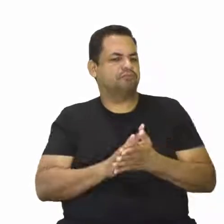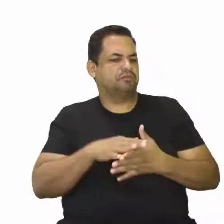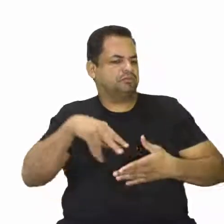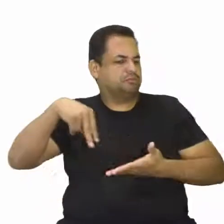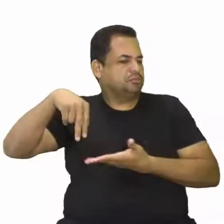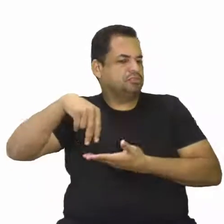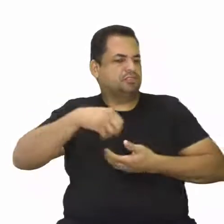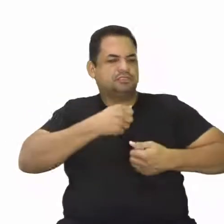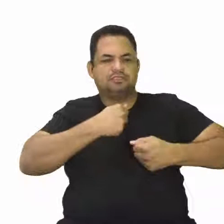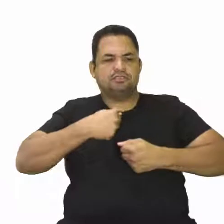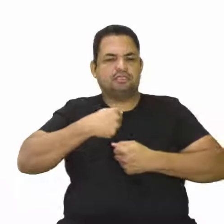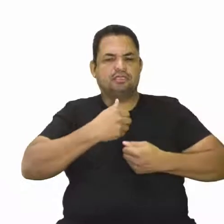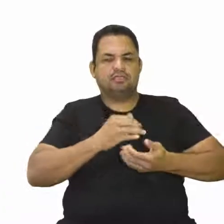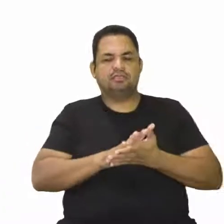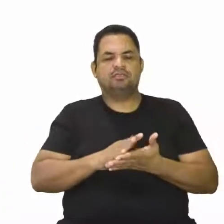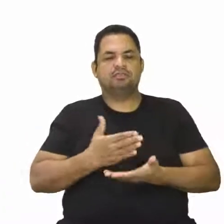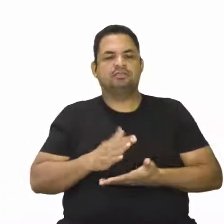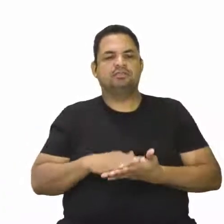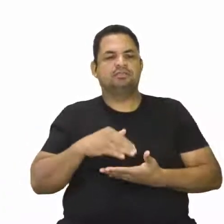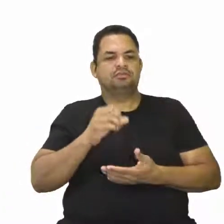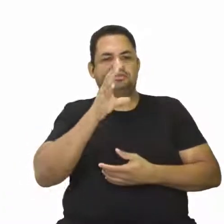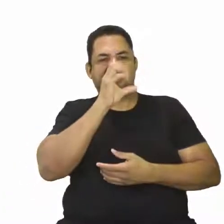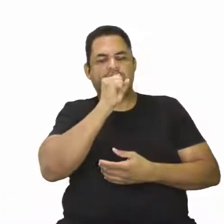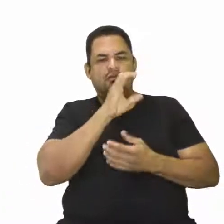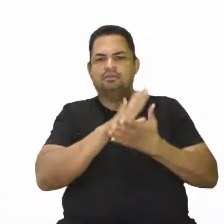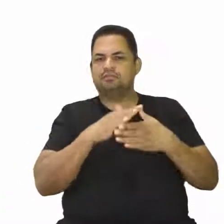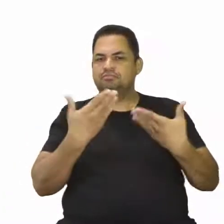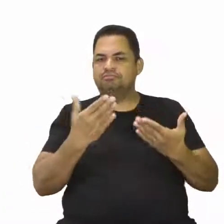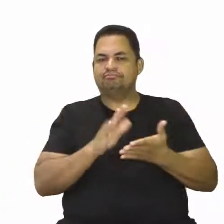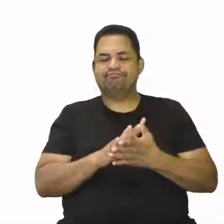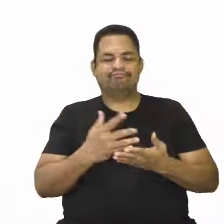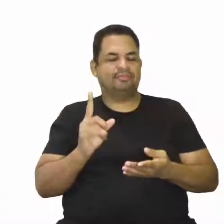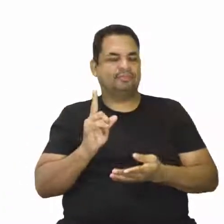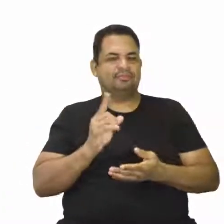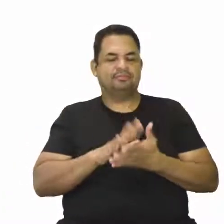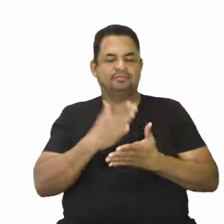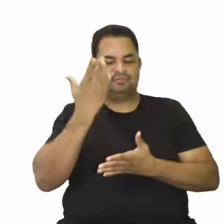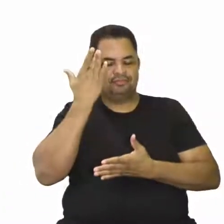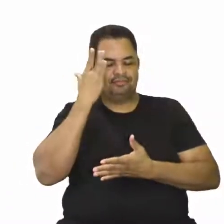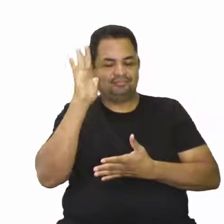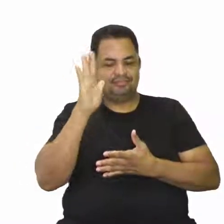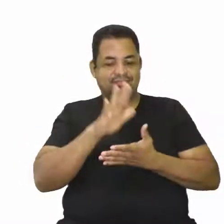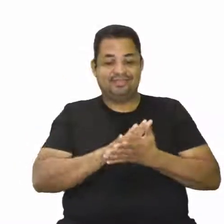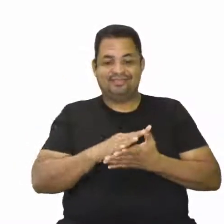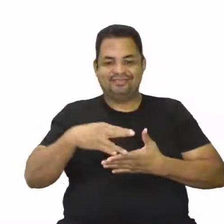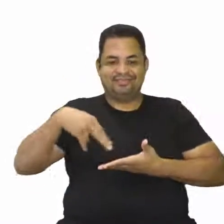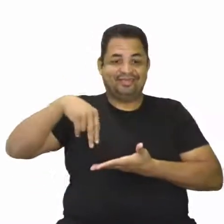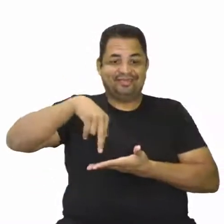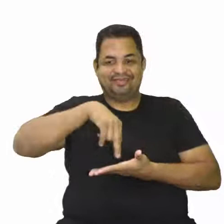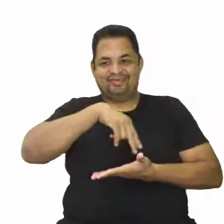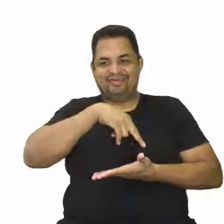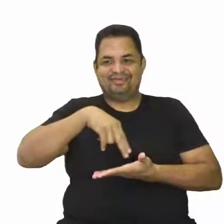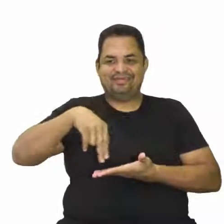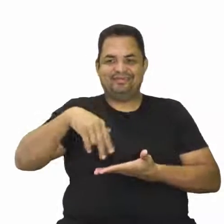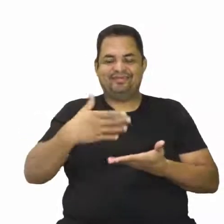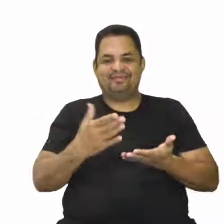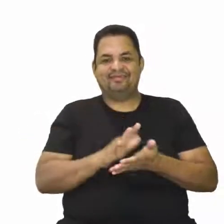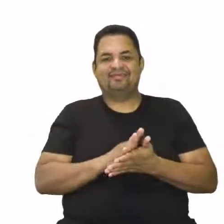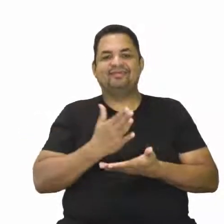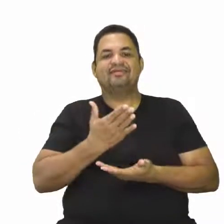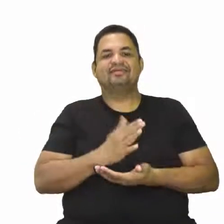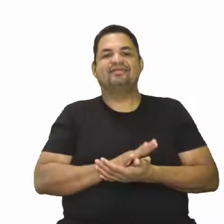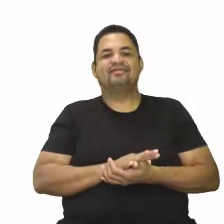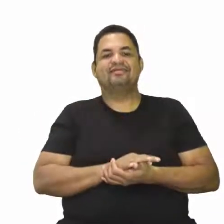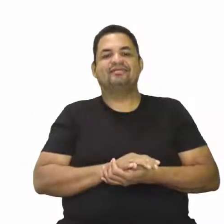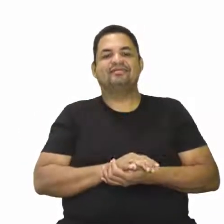dançar sábado? De forma alguma, porque eu não sei dançar. Não sei vocês se são aí pés de valsa, mas eu